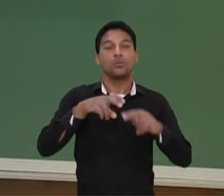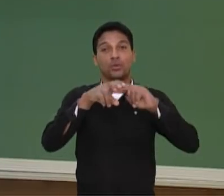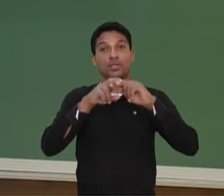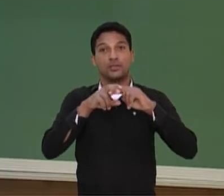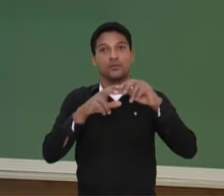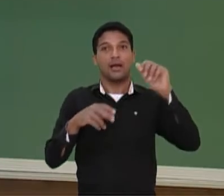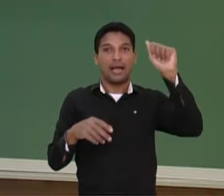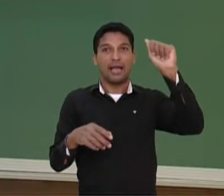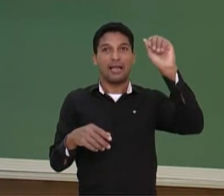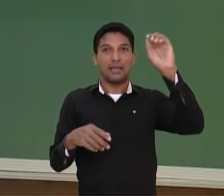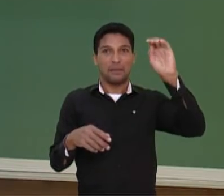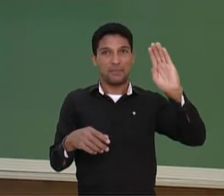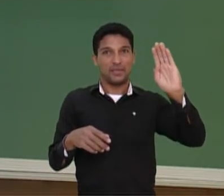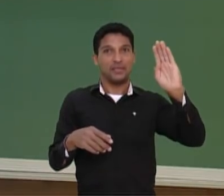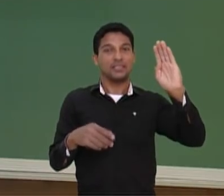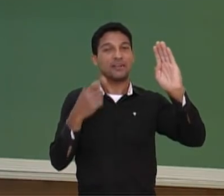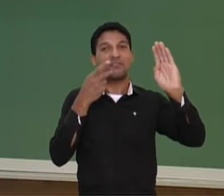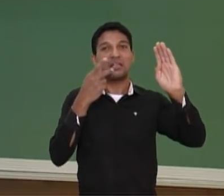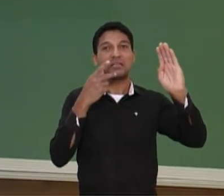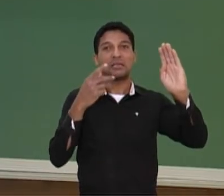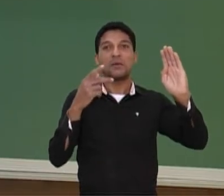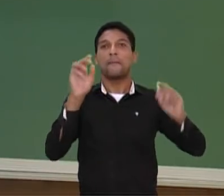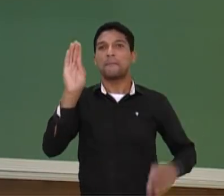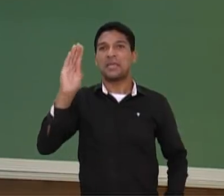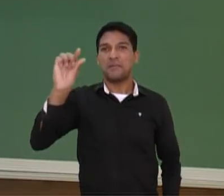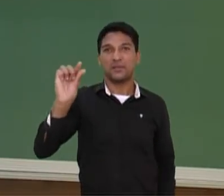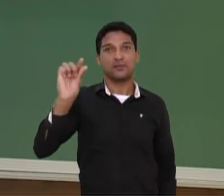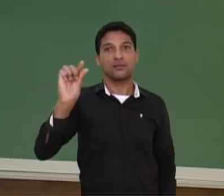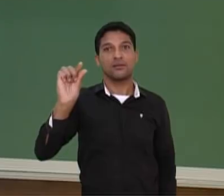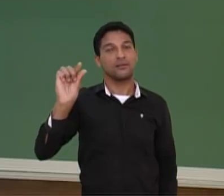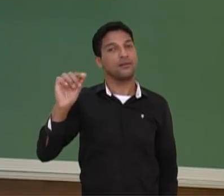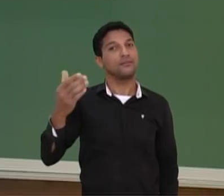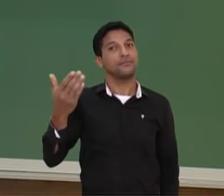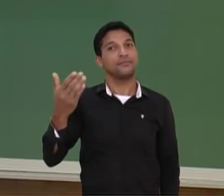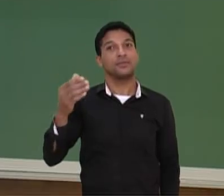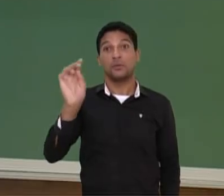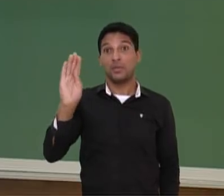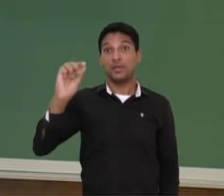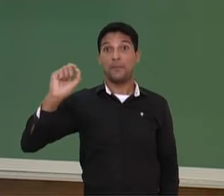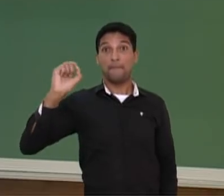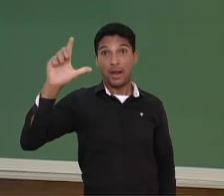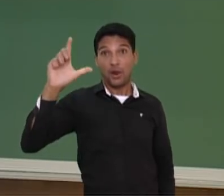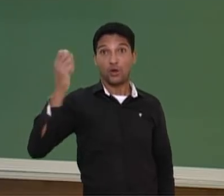menor, e elimino a D, que está dizendo que o B é maior. Então, aqui o B é positivo e aqui o B é positivo